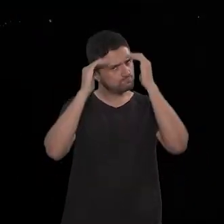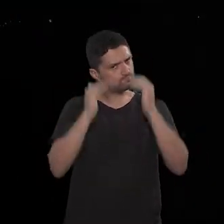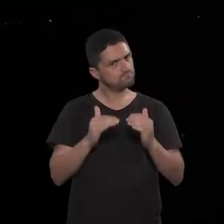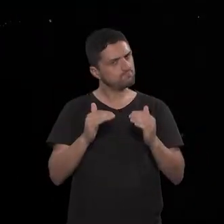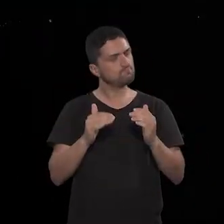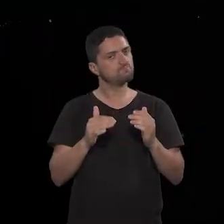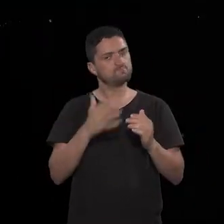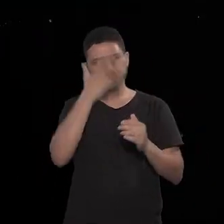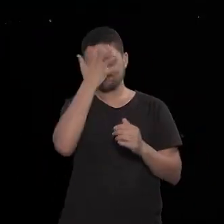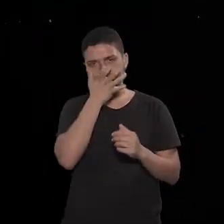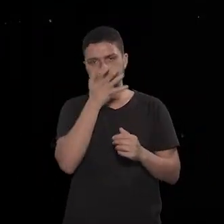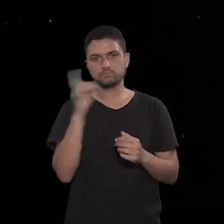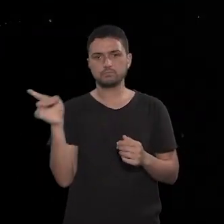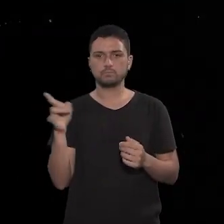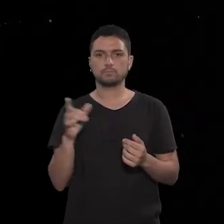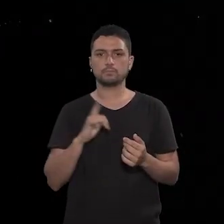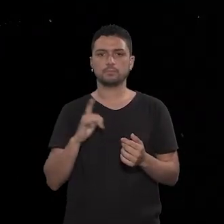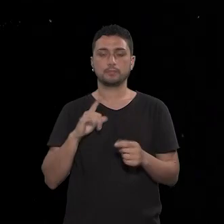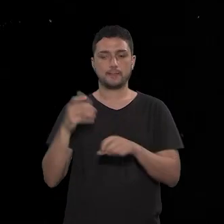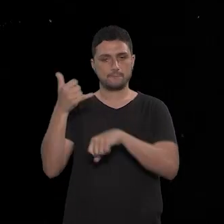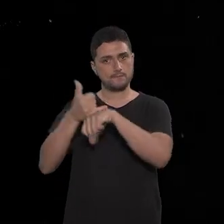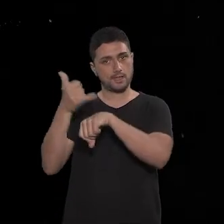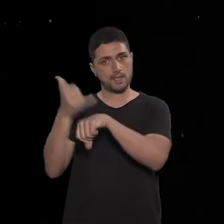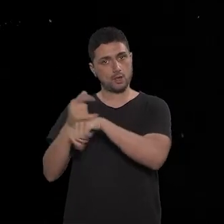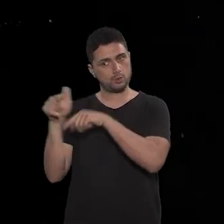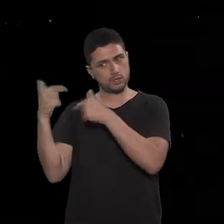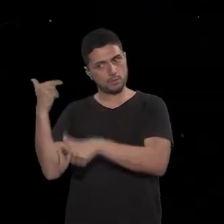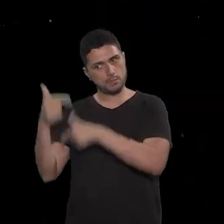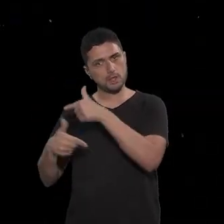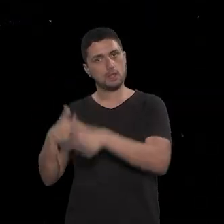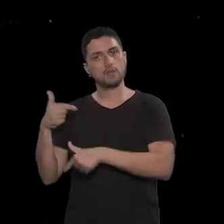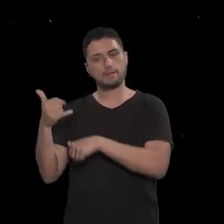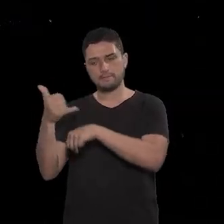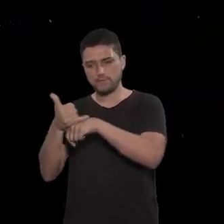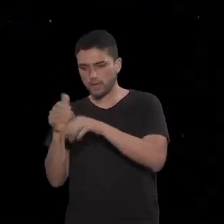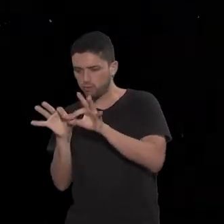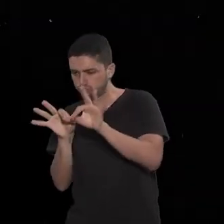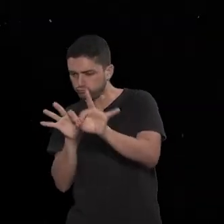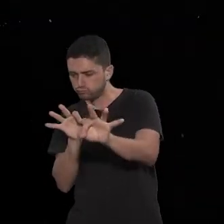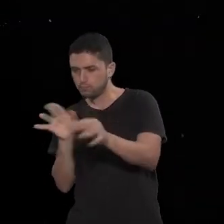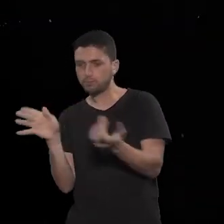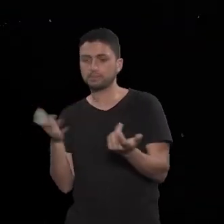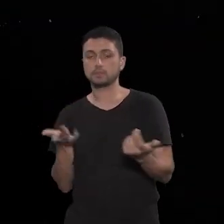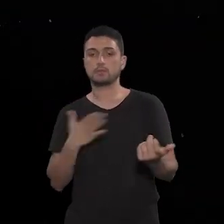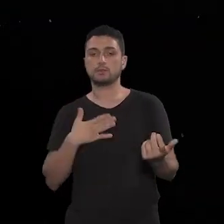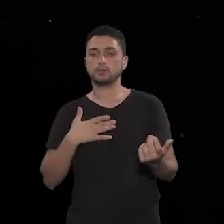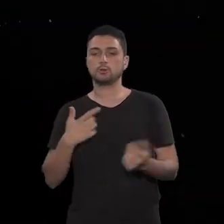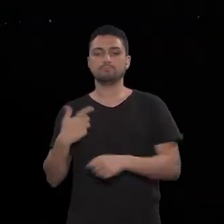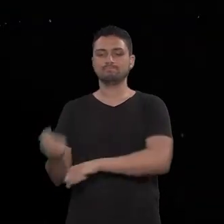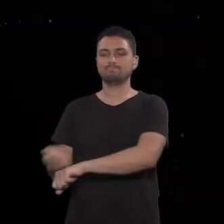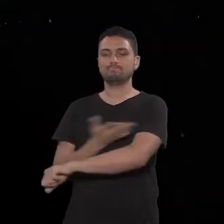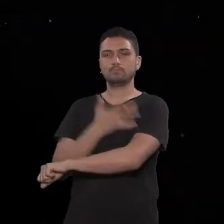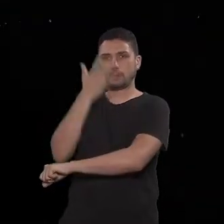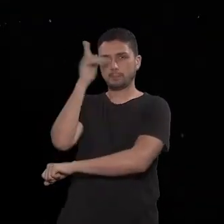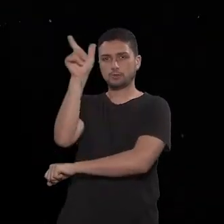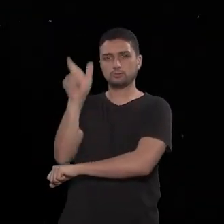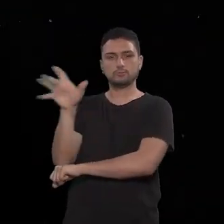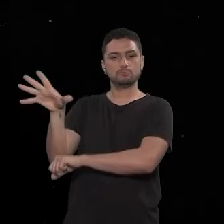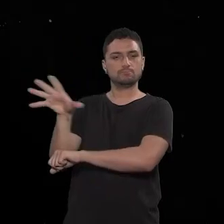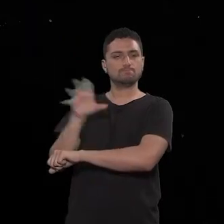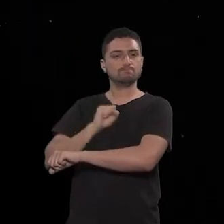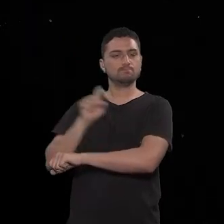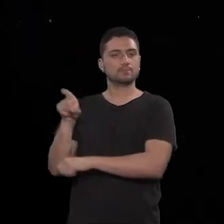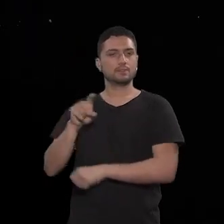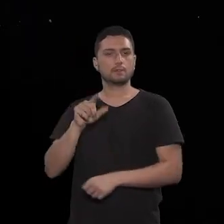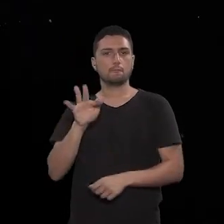compromisso, uma profissão como ferreiro na época, né, em Pelotas. Mas a minha inspiração enquanto